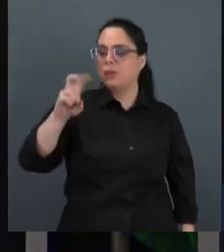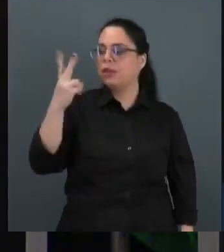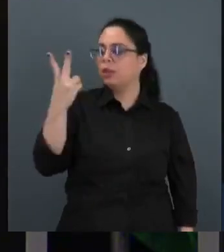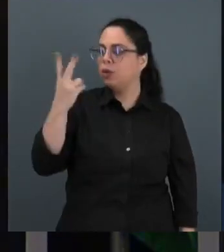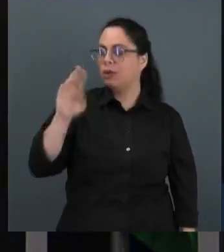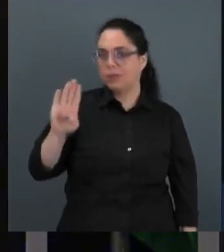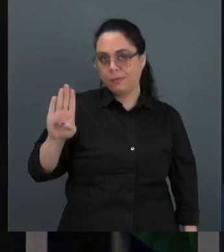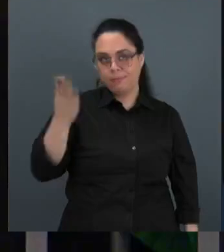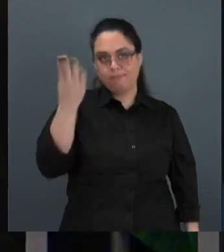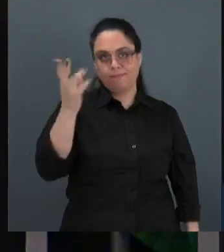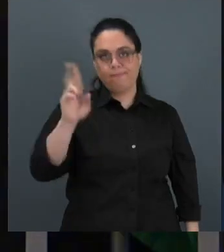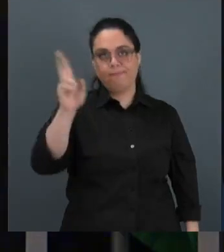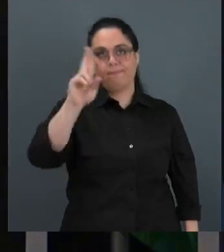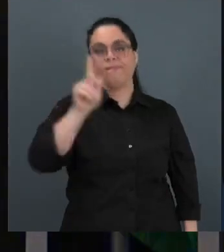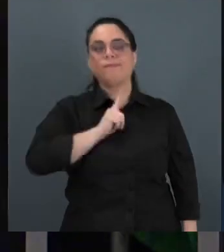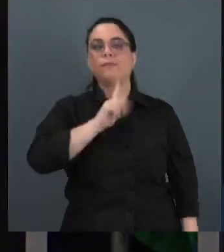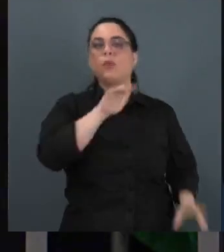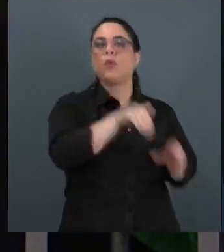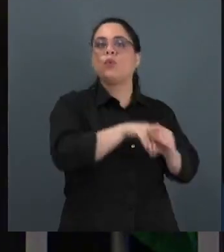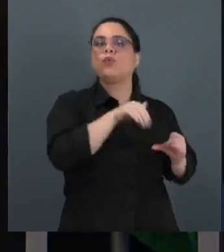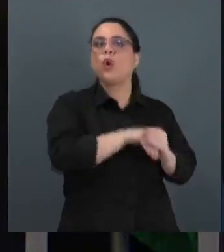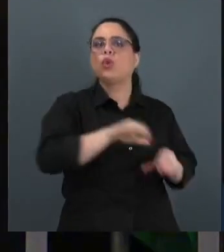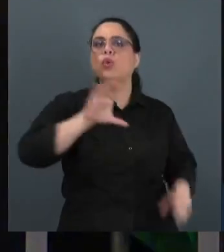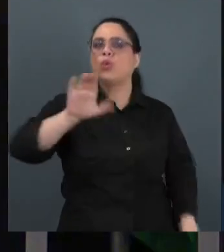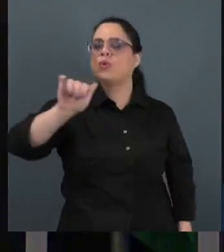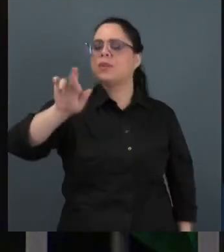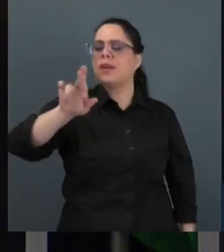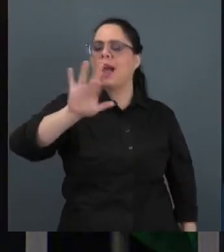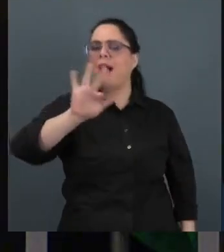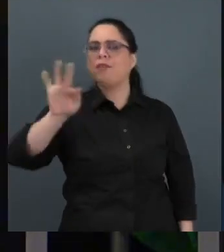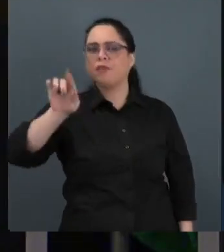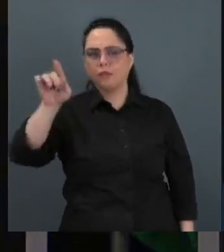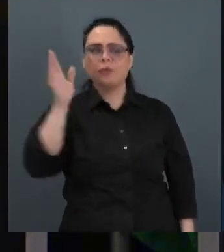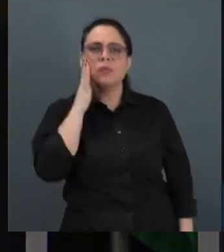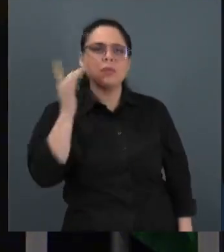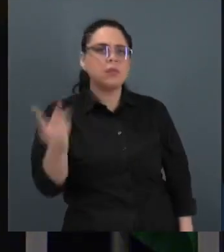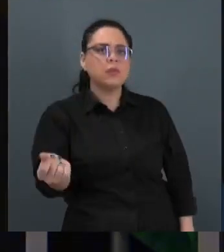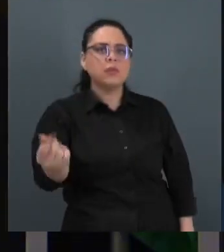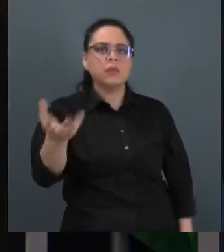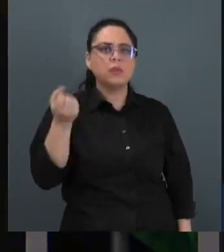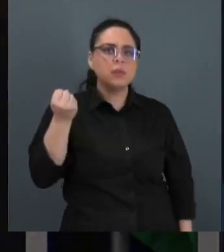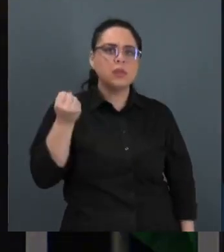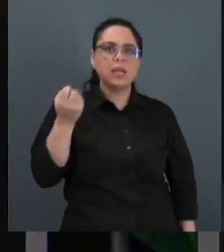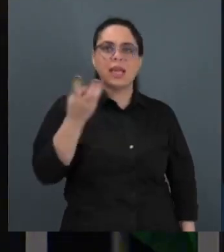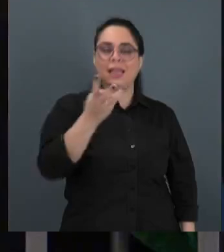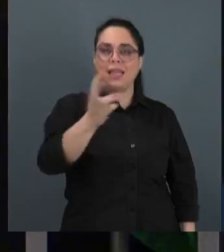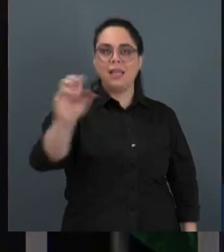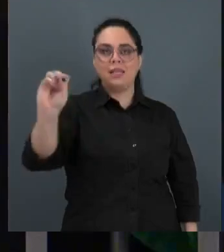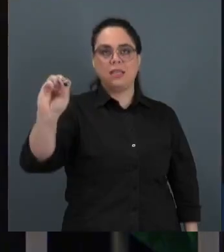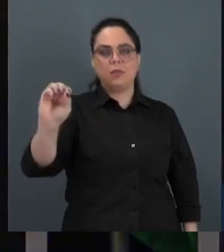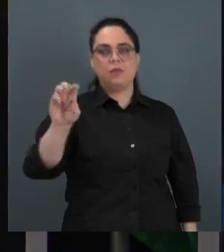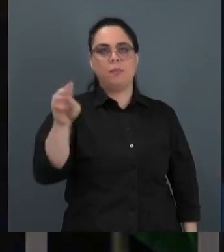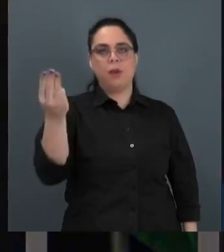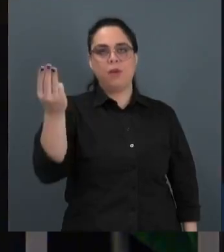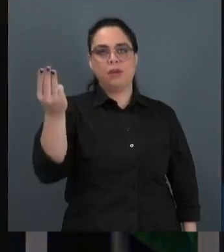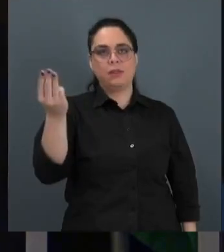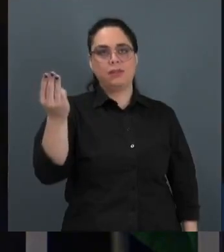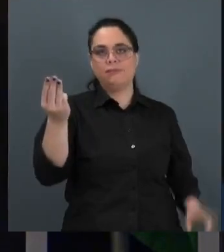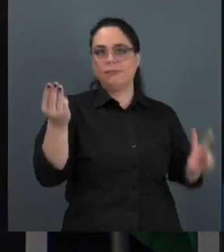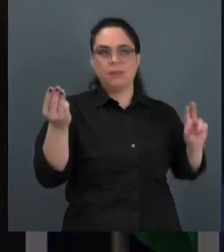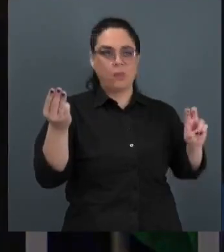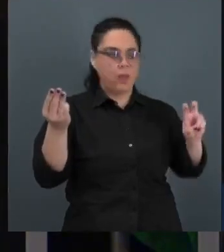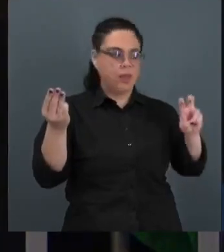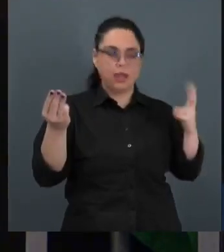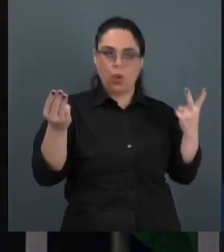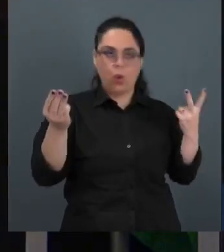reais com o voto de qualidade do CARF. Você sabe quanto foi arrecadado? 300 milhões. Não foi 52,